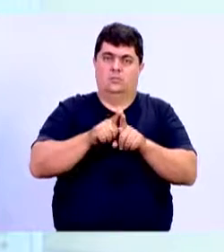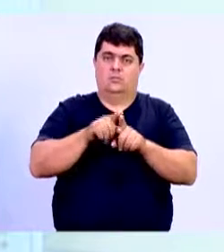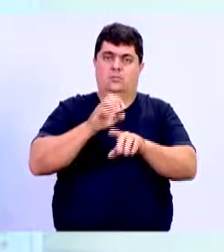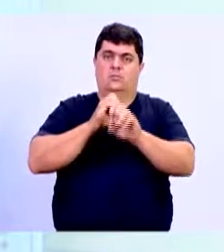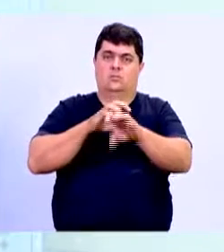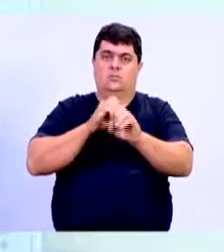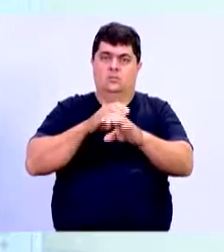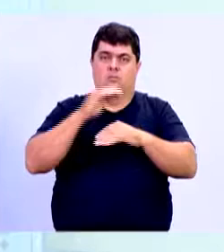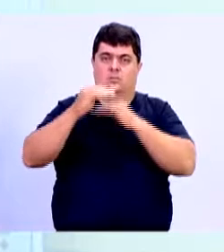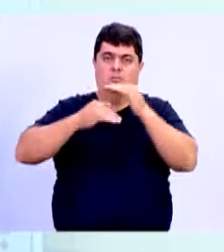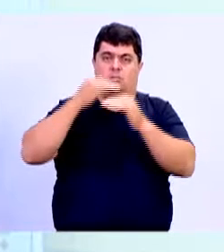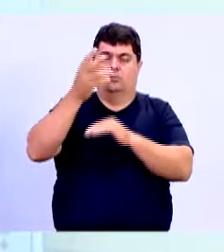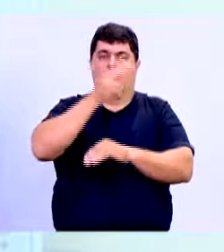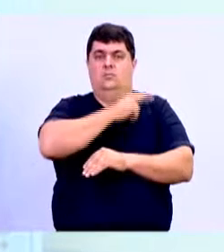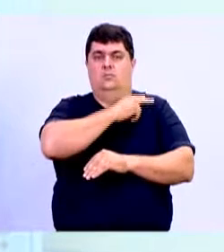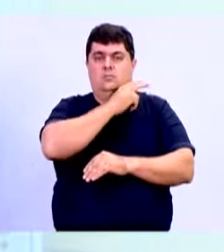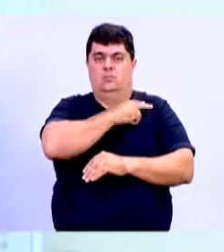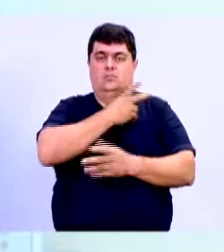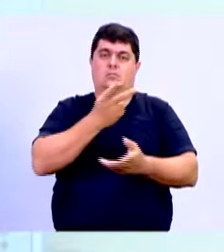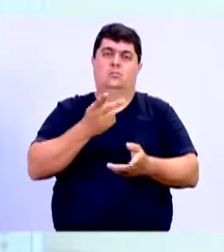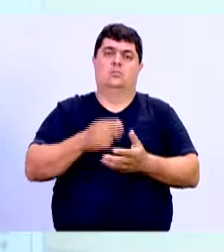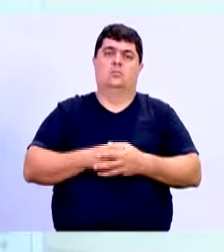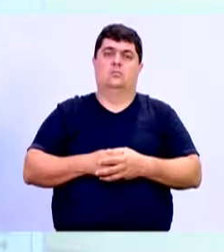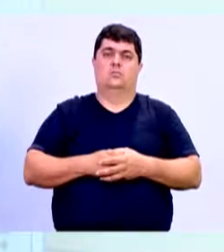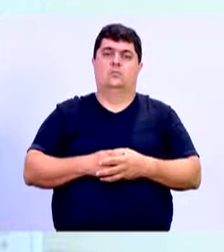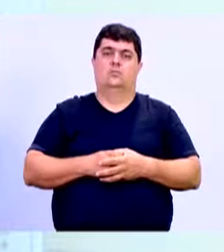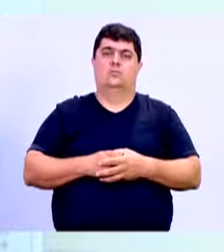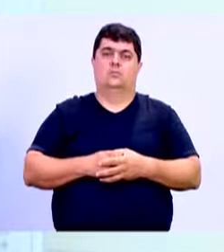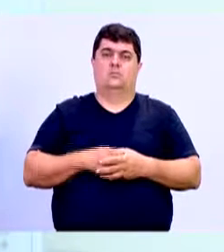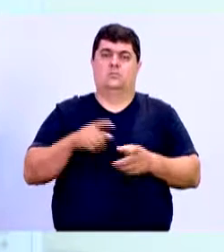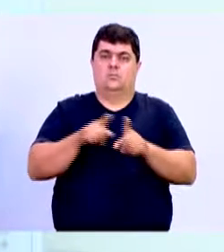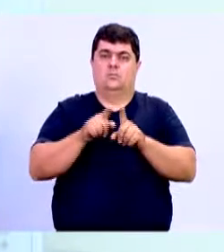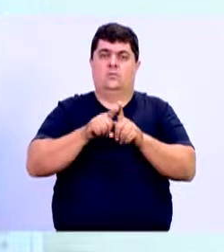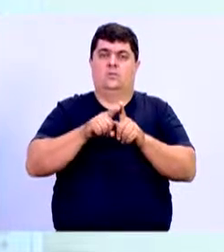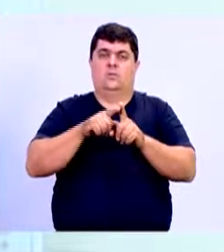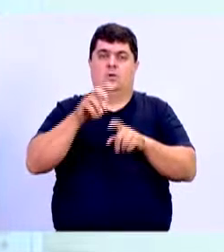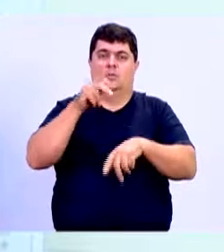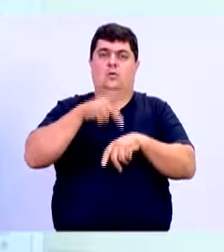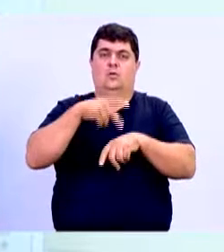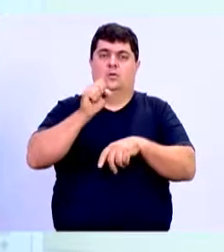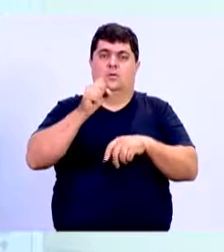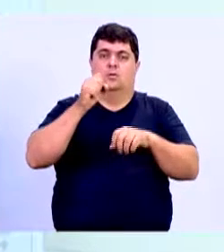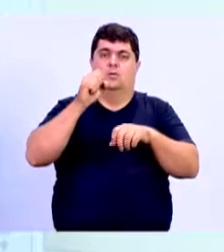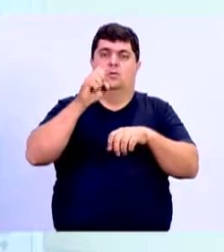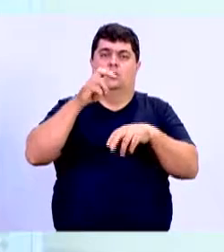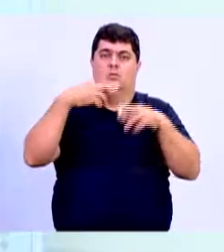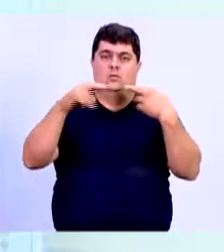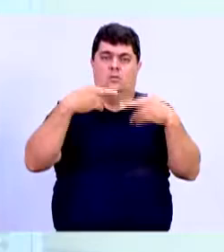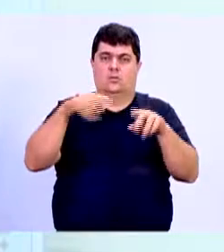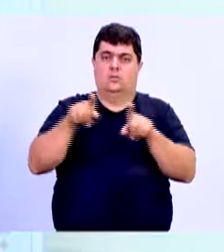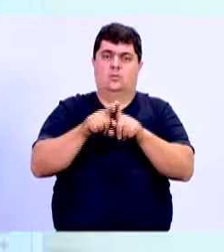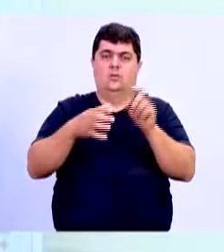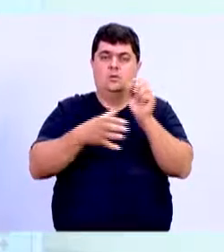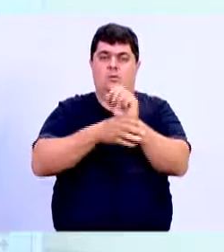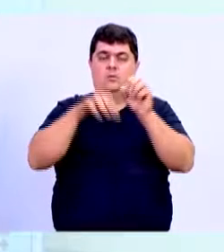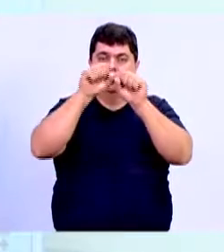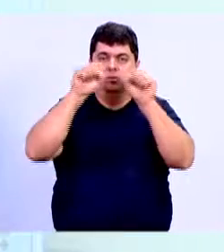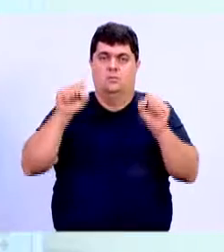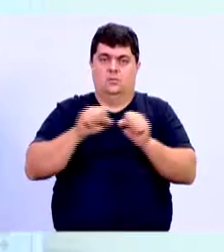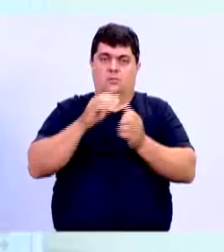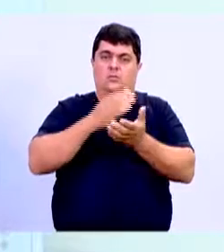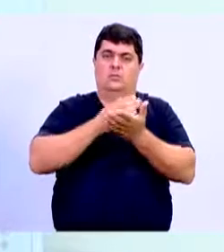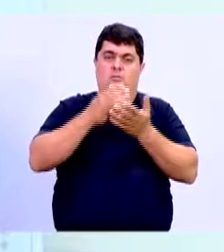Docência do Ensino Superior, também sou especialista em Redes e Segurança de Sistemas. Vamos começar